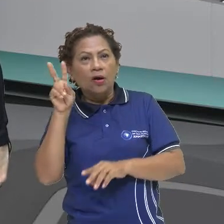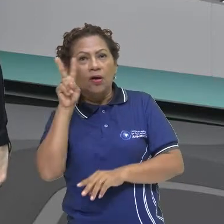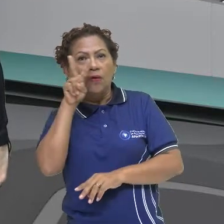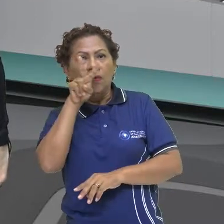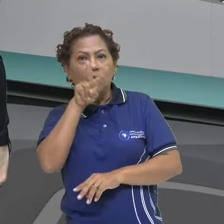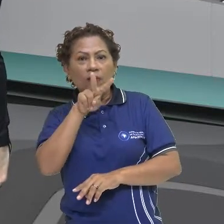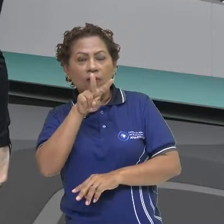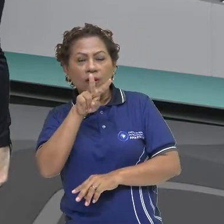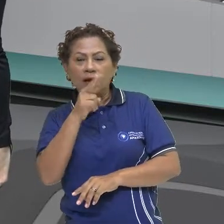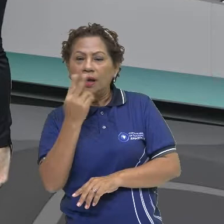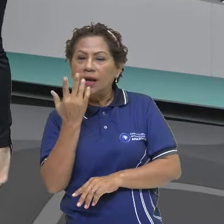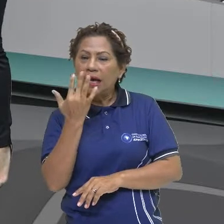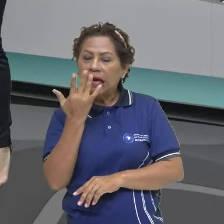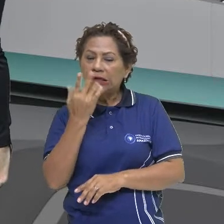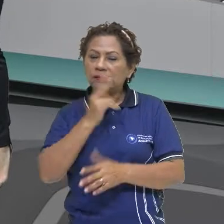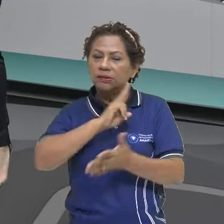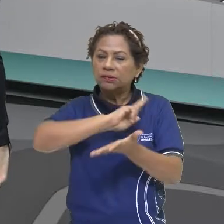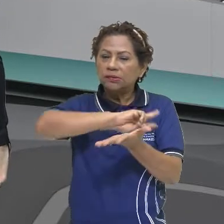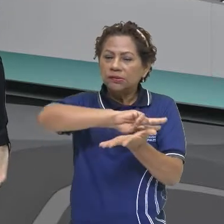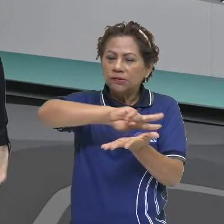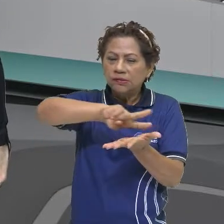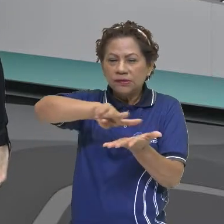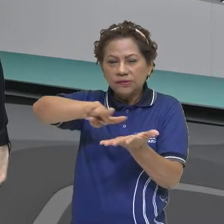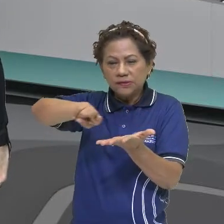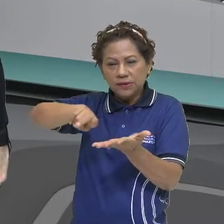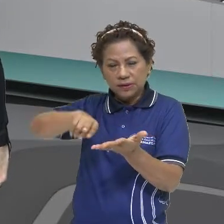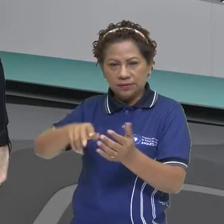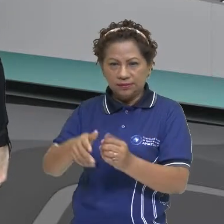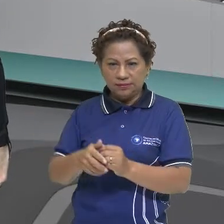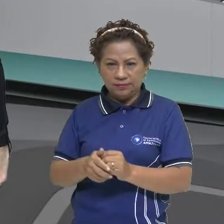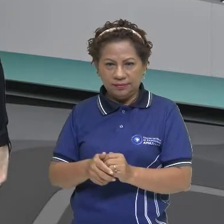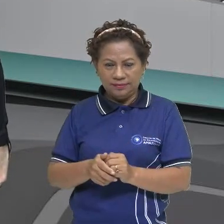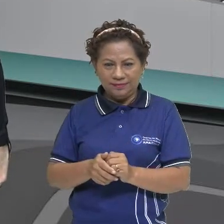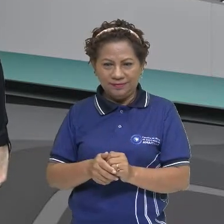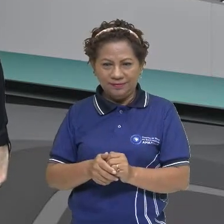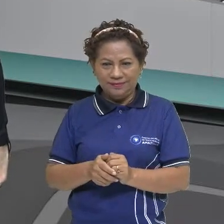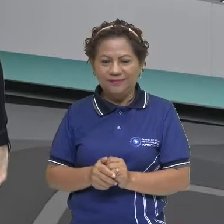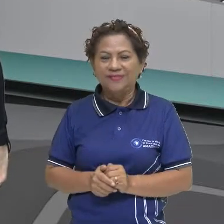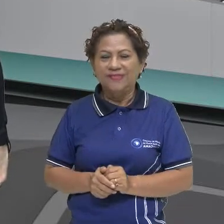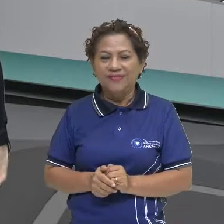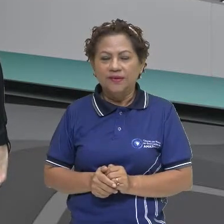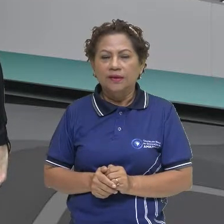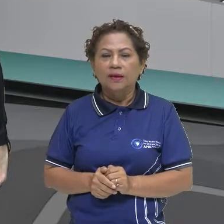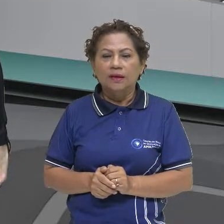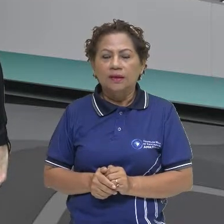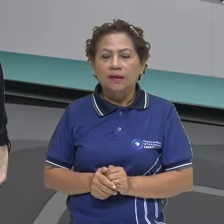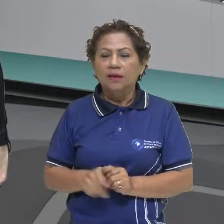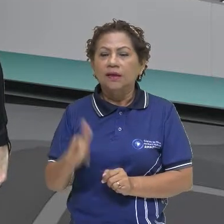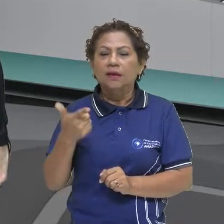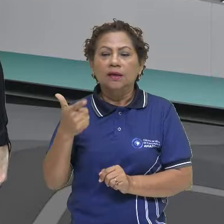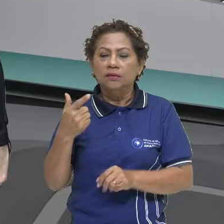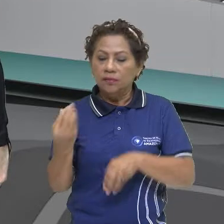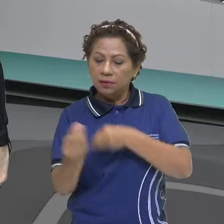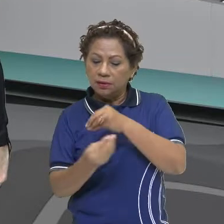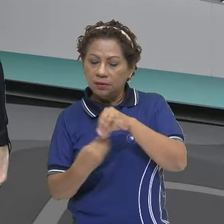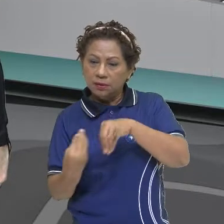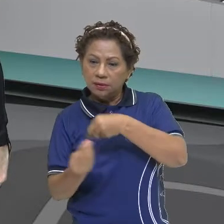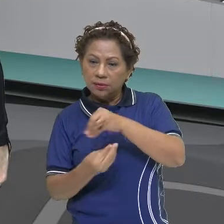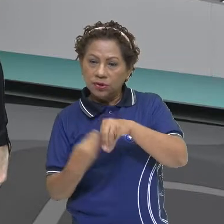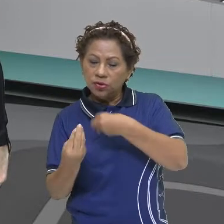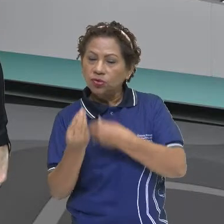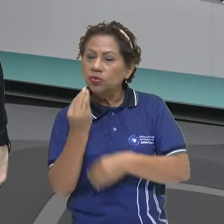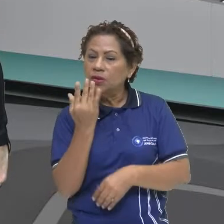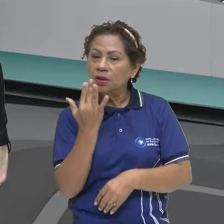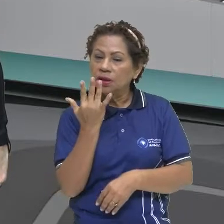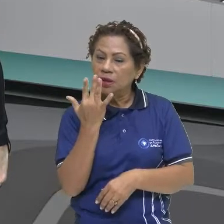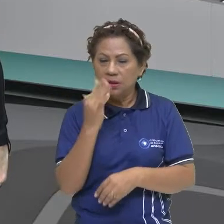tem vermelho, amarelo, rosa, azul. E eles não misturam as cores, certo? Eles colocam as cores